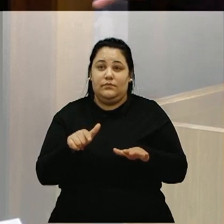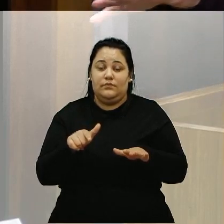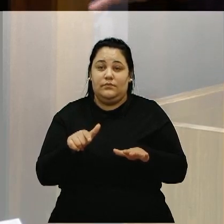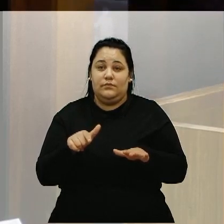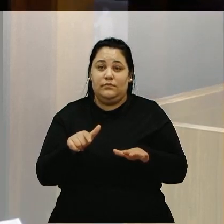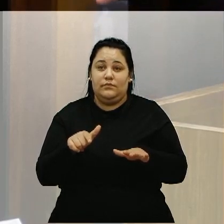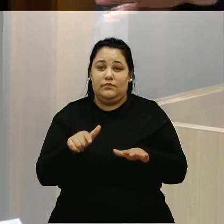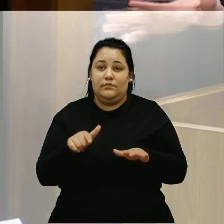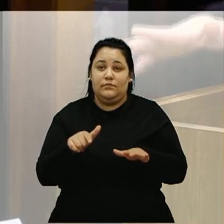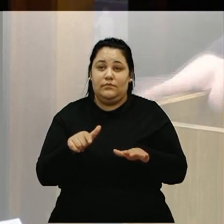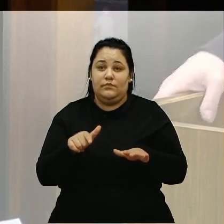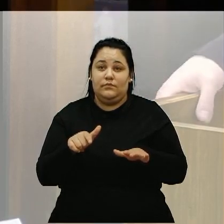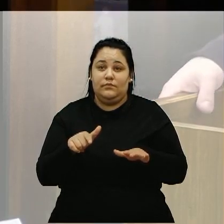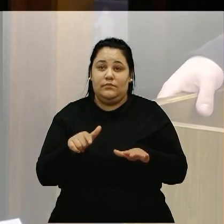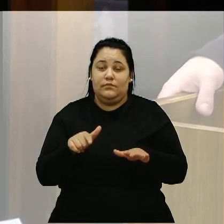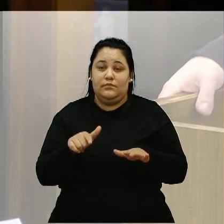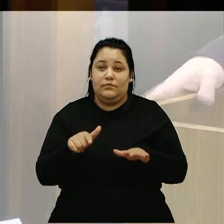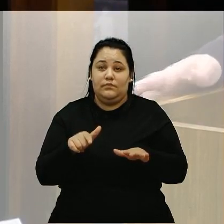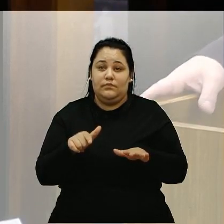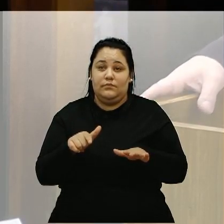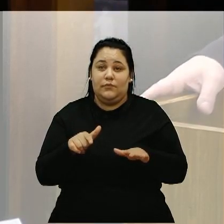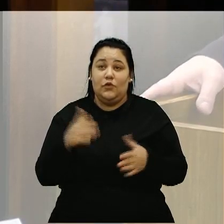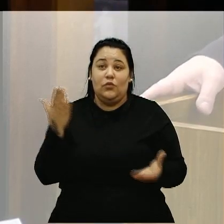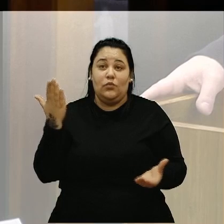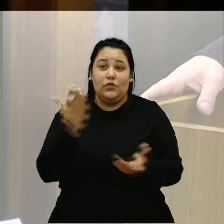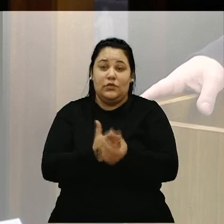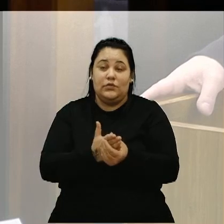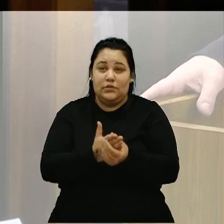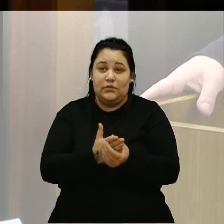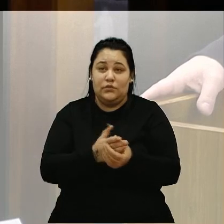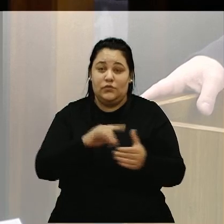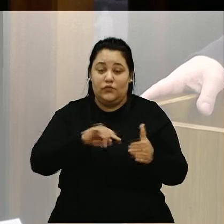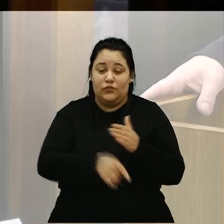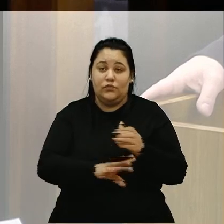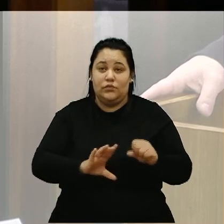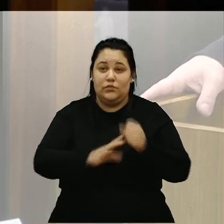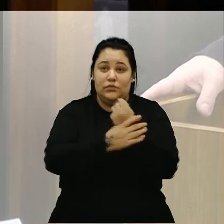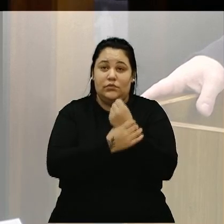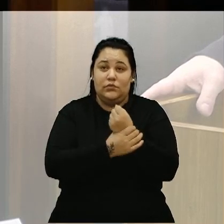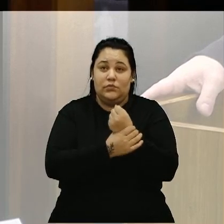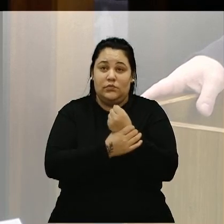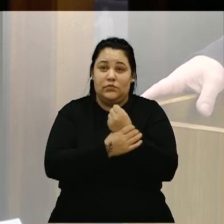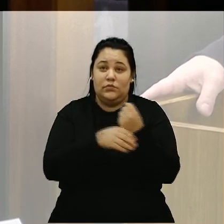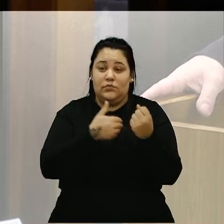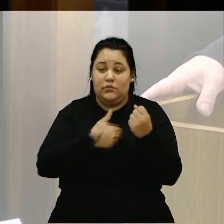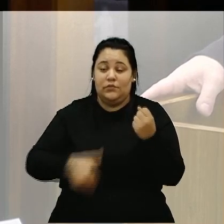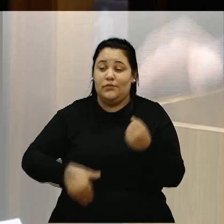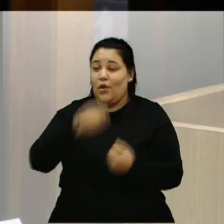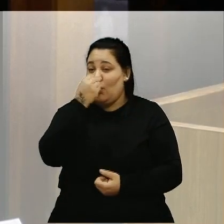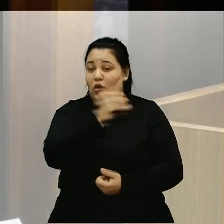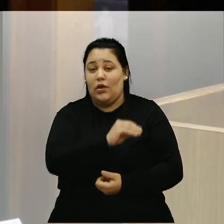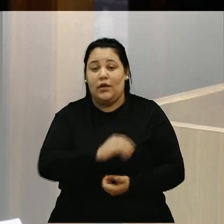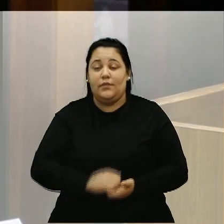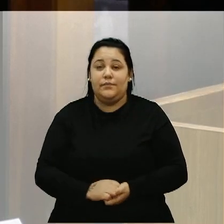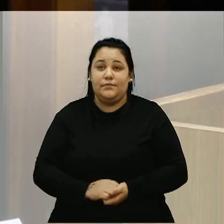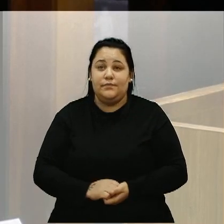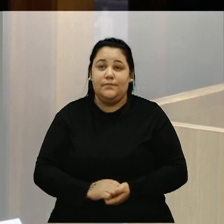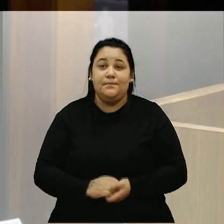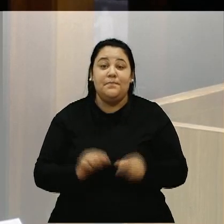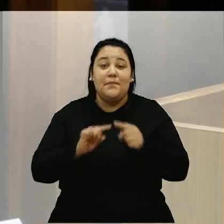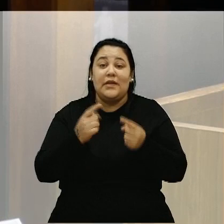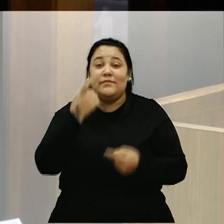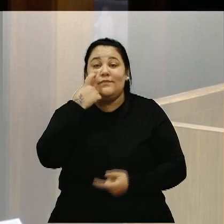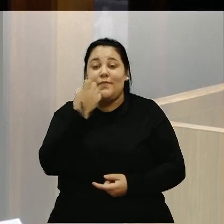do processo do Fundo Municipal de Segurança Pública e que não vão fazer. Mas veja bem,